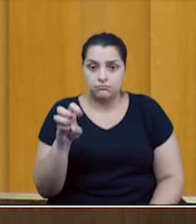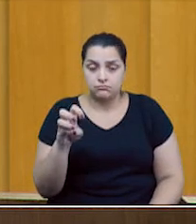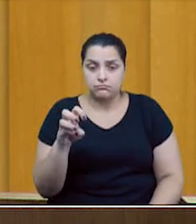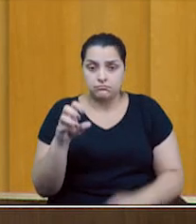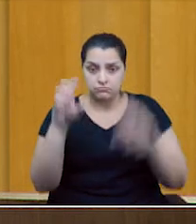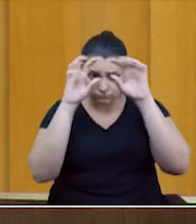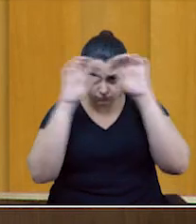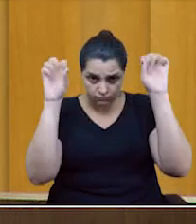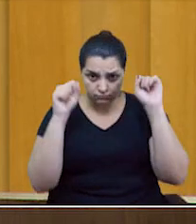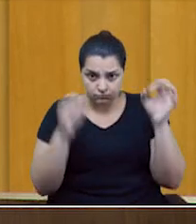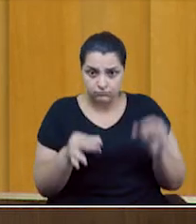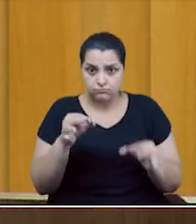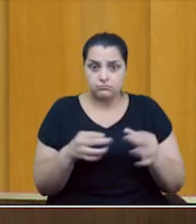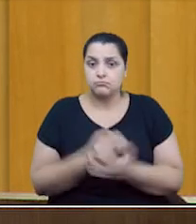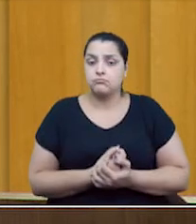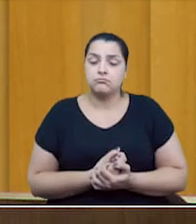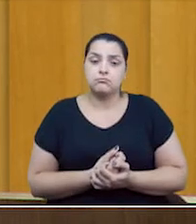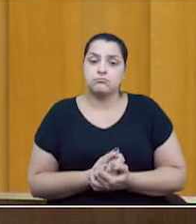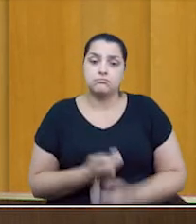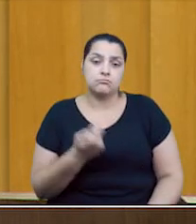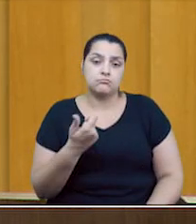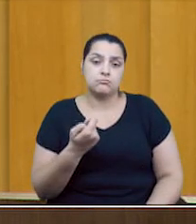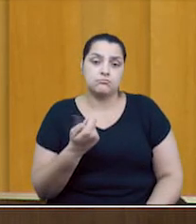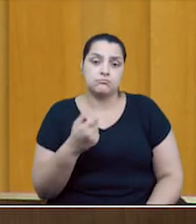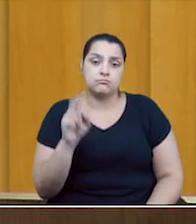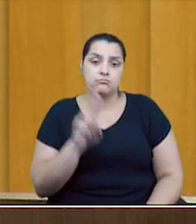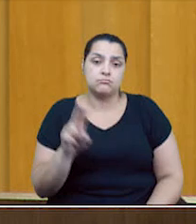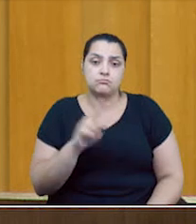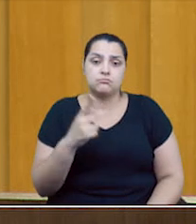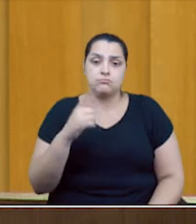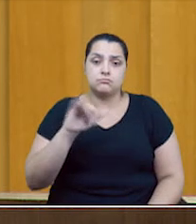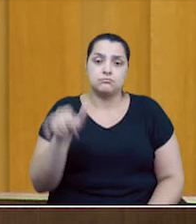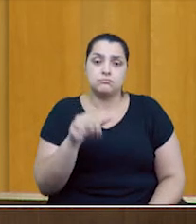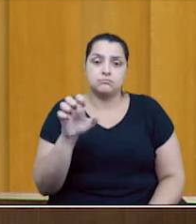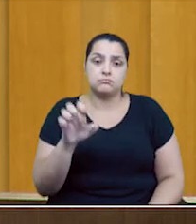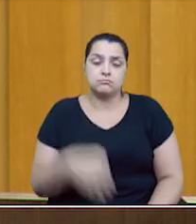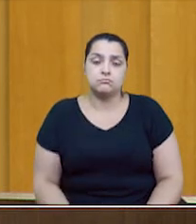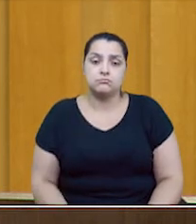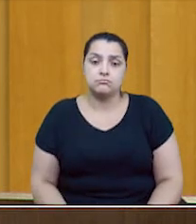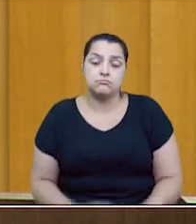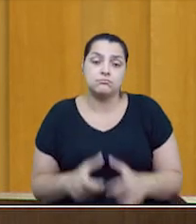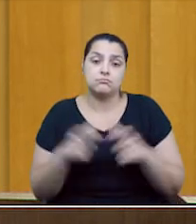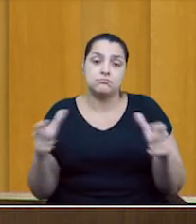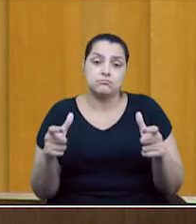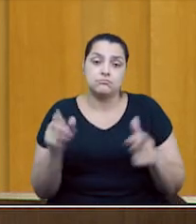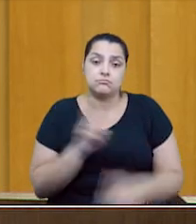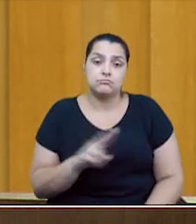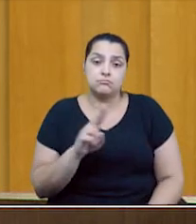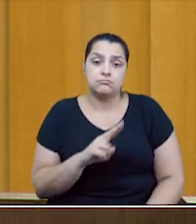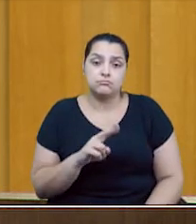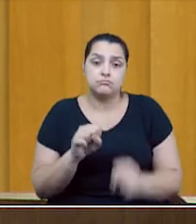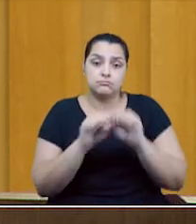são pouquíssimos no país que utilizam o PJE. A maioria utiliza sistema